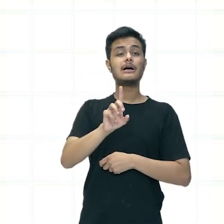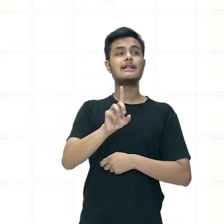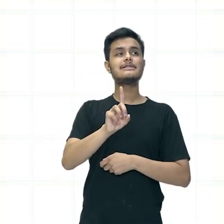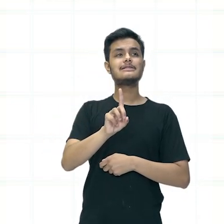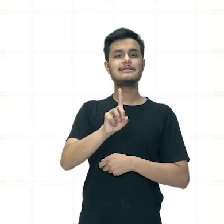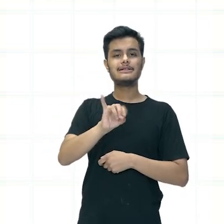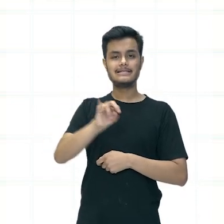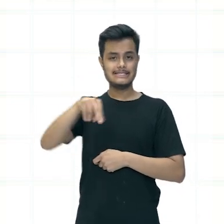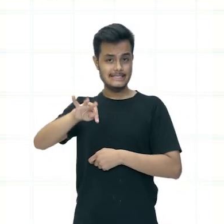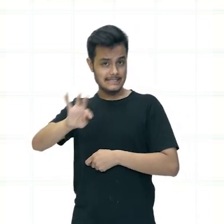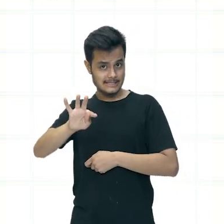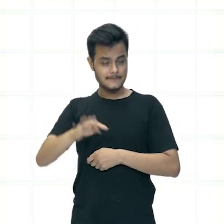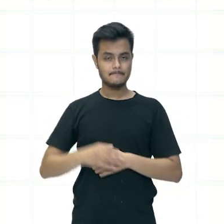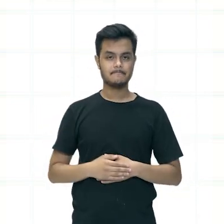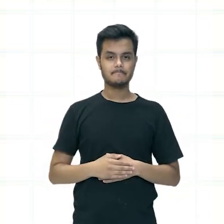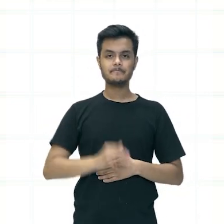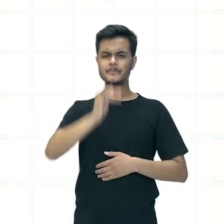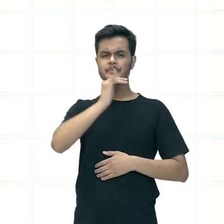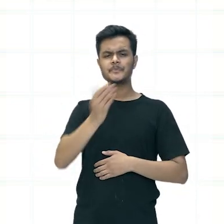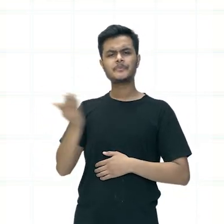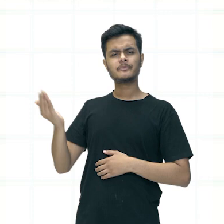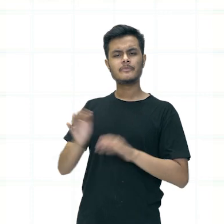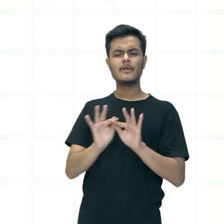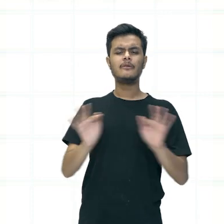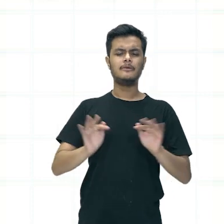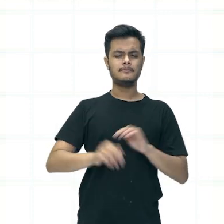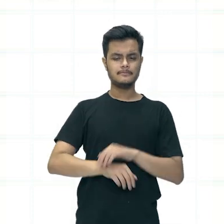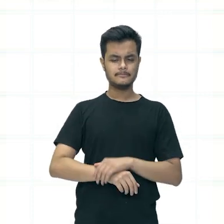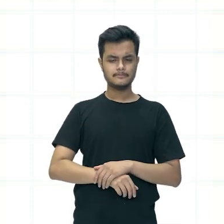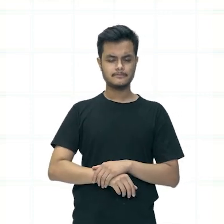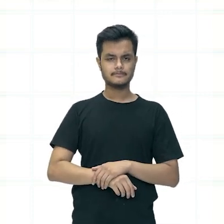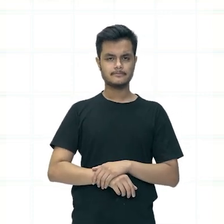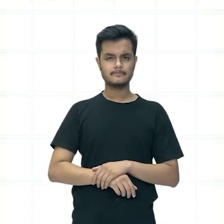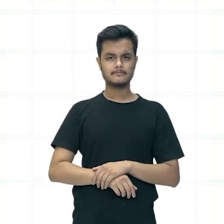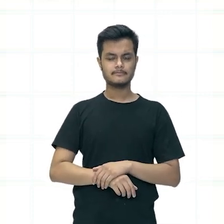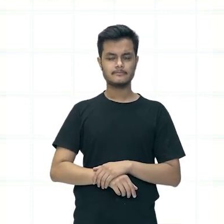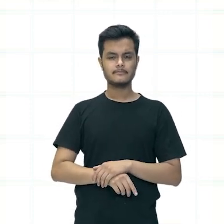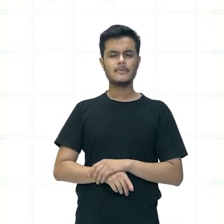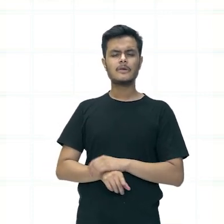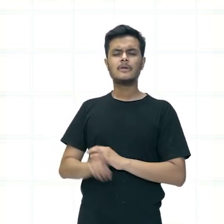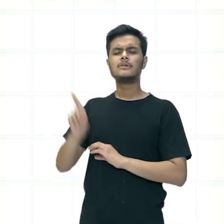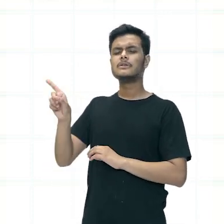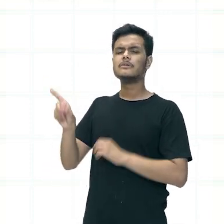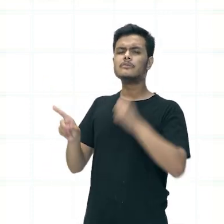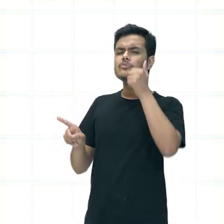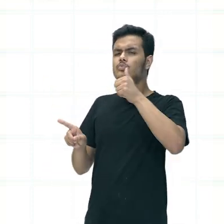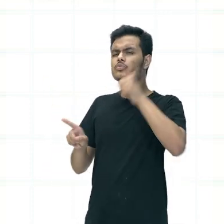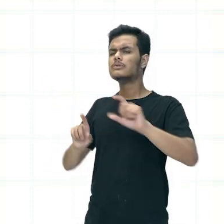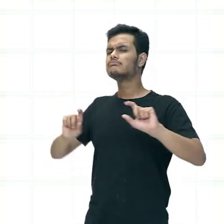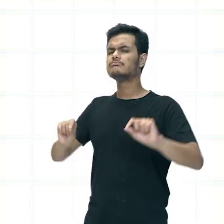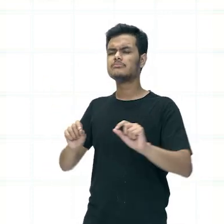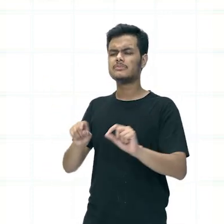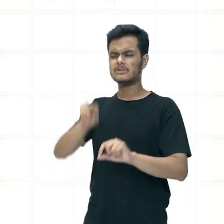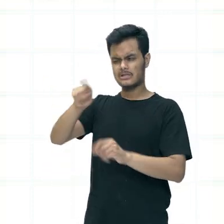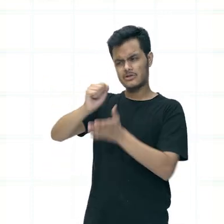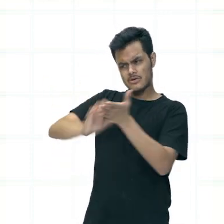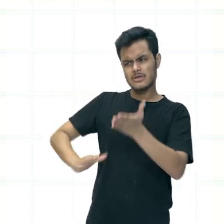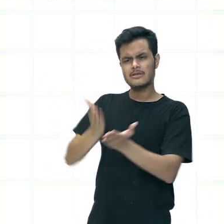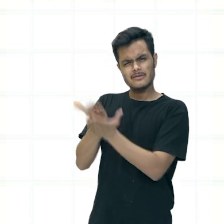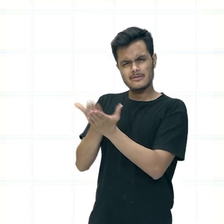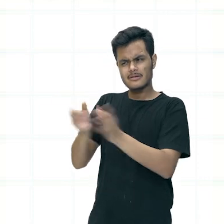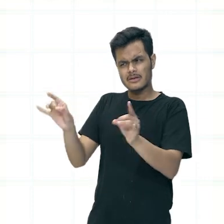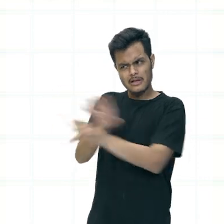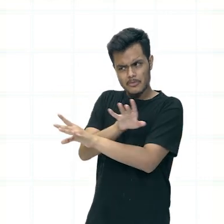ok? Vejam. Did you do your homework? Did you do your homework? Você fez seu dever de